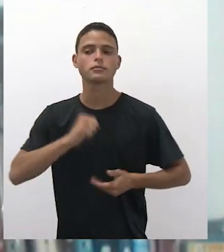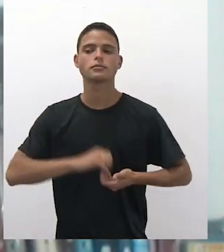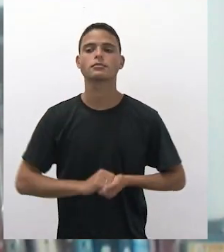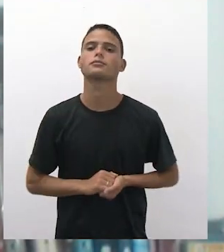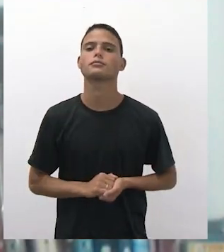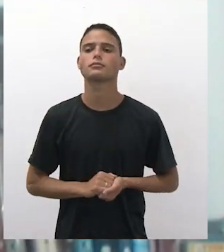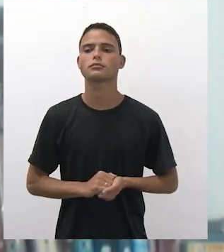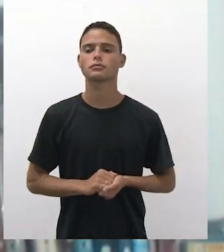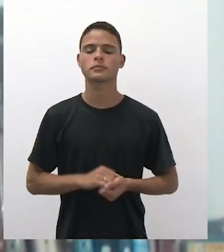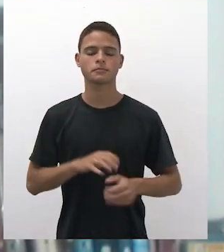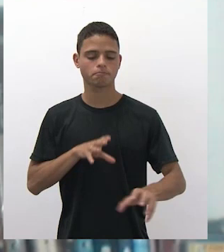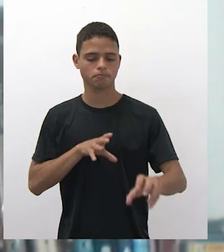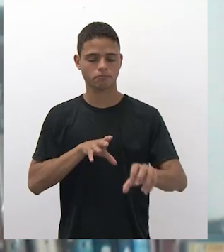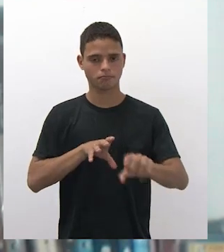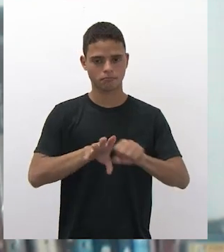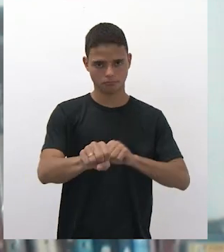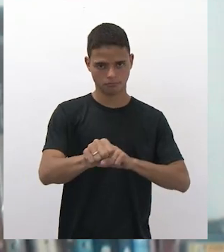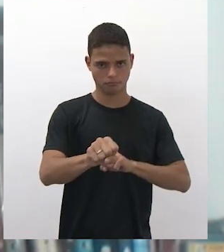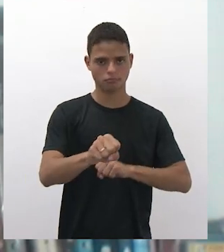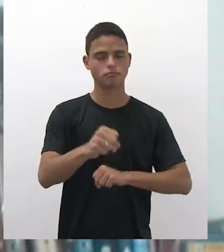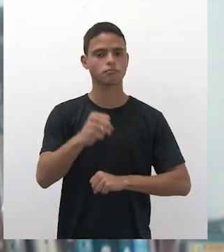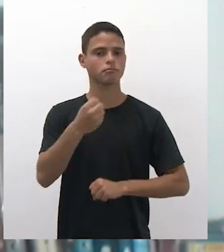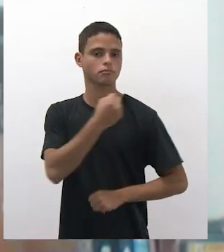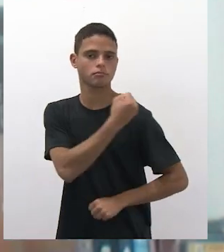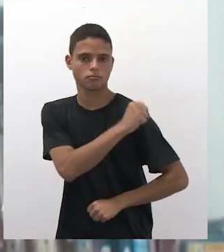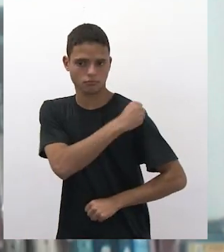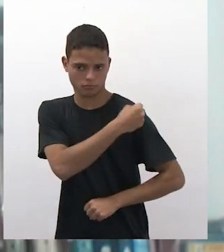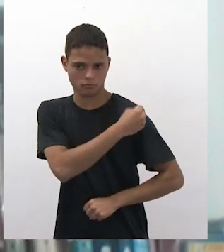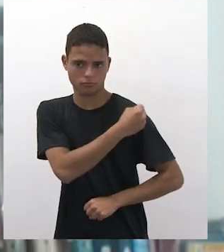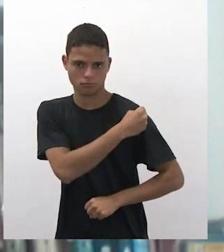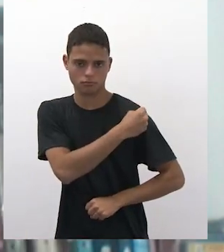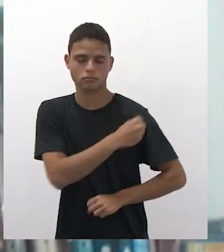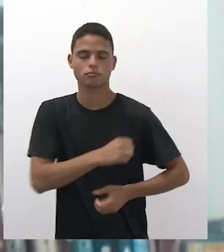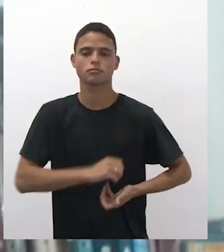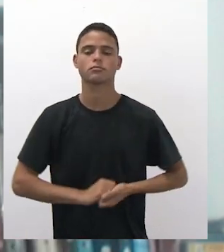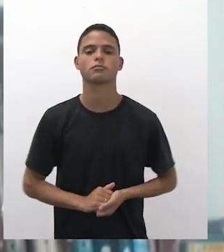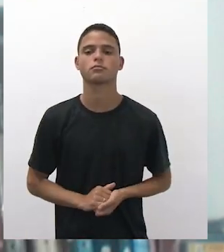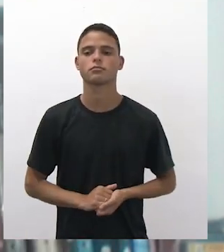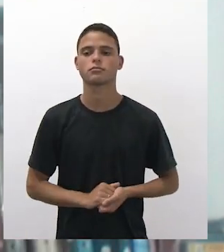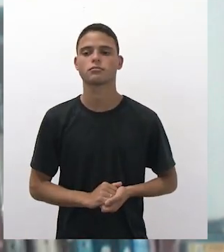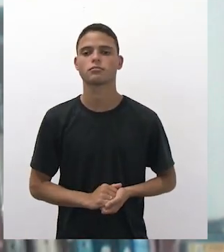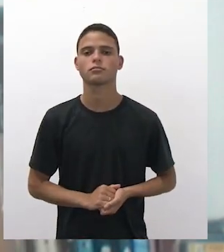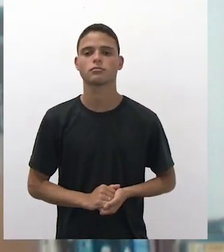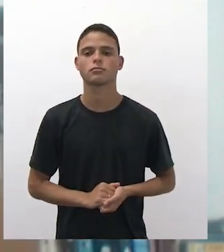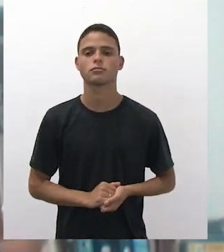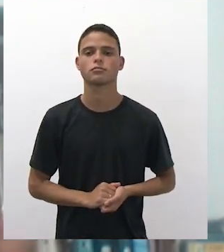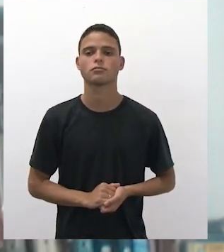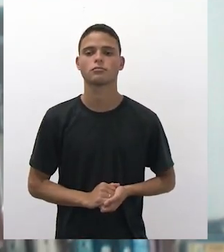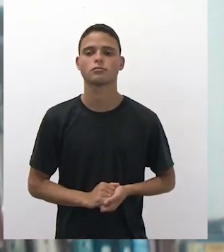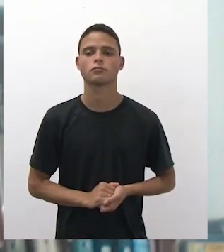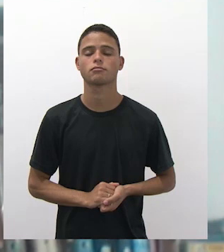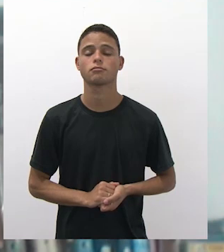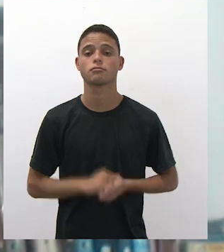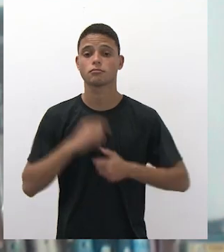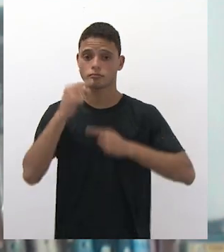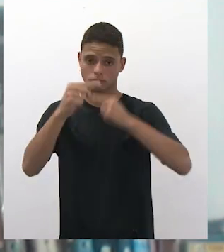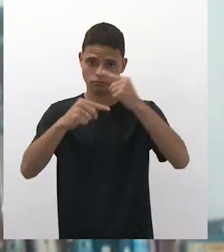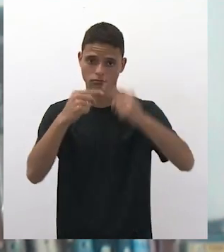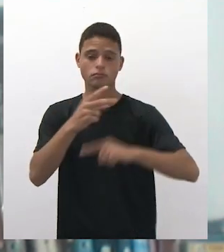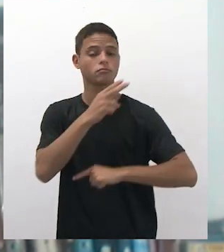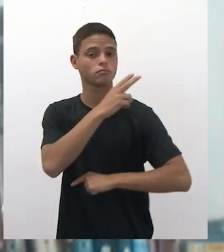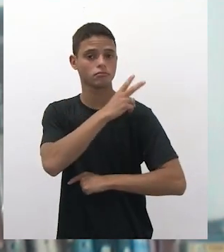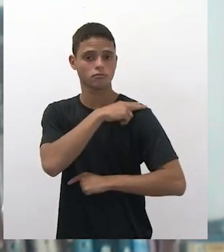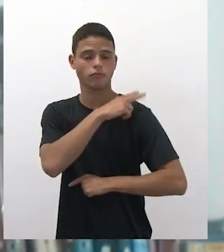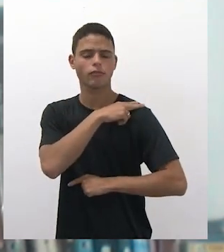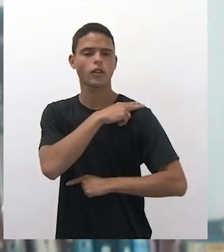eu terminei a 8ª série, que naquela época ia até a 8ª série, e quando eu fui para o segundo grau, eu tive